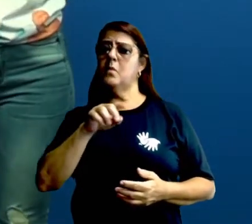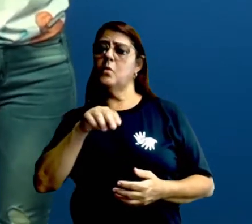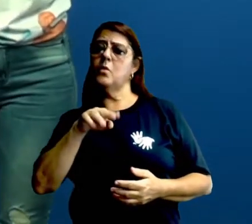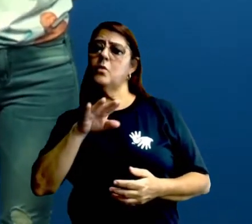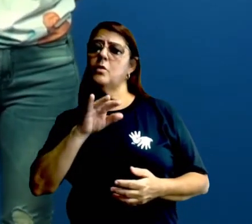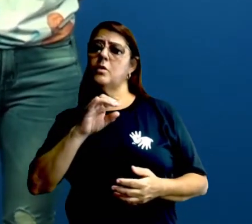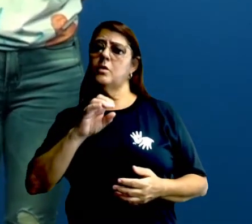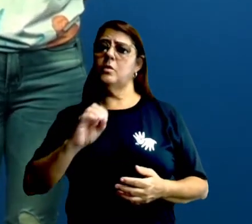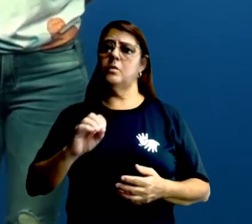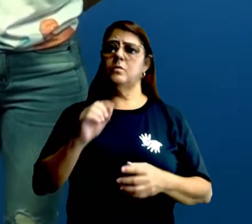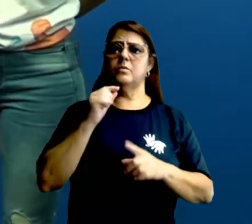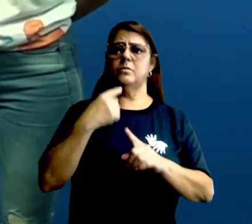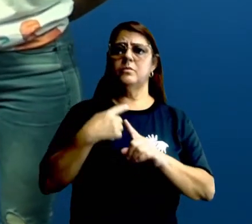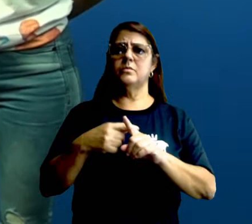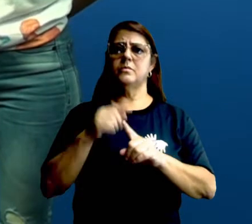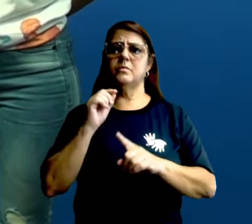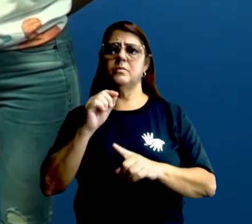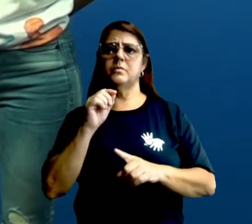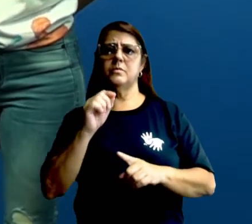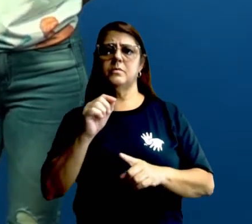ouvido? Pensem aí.